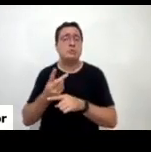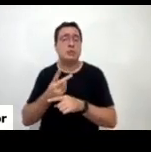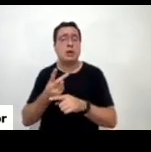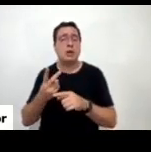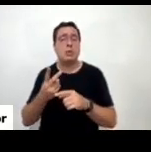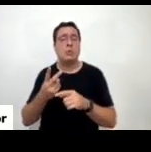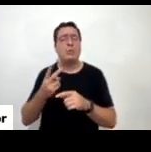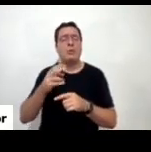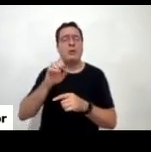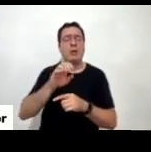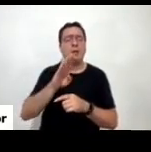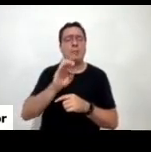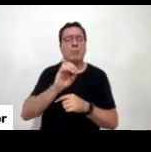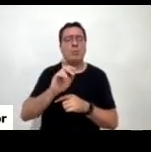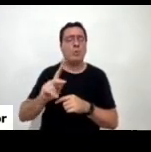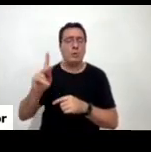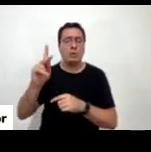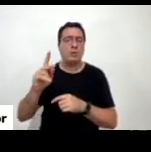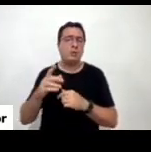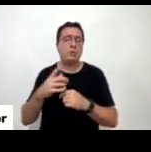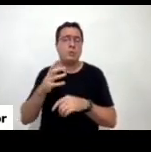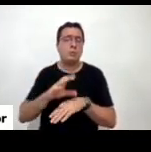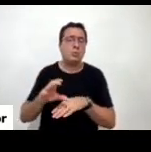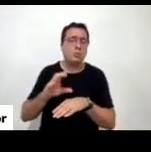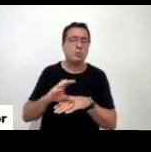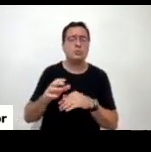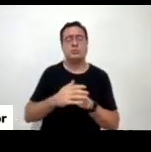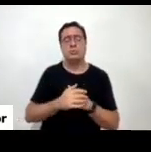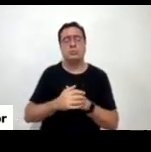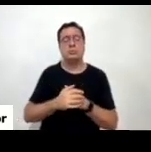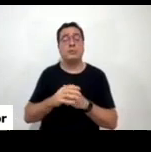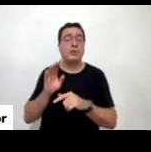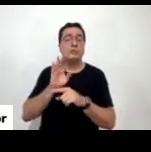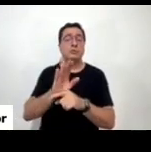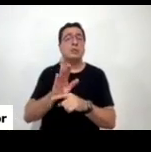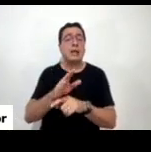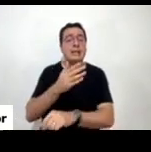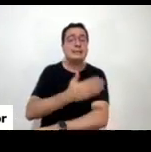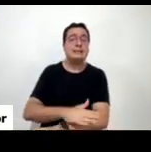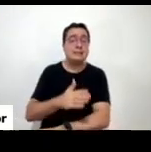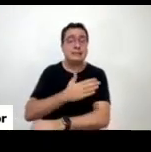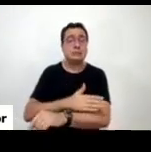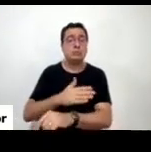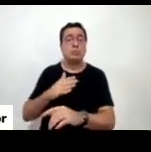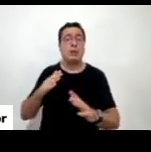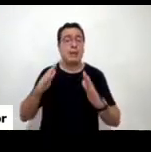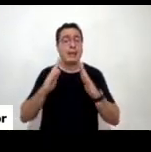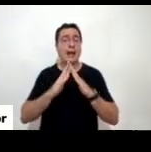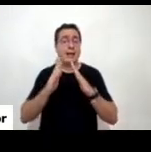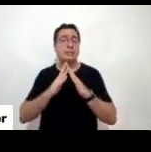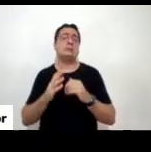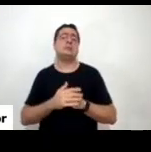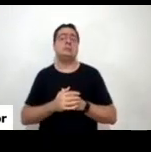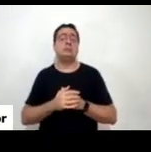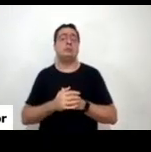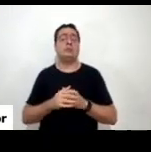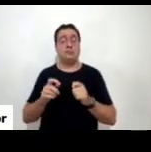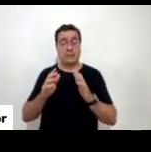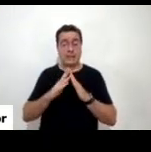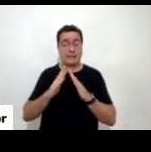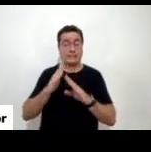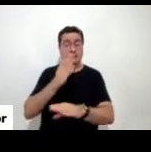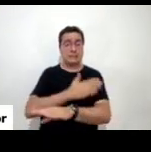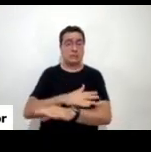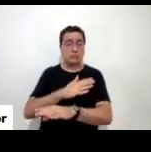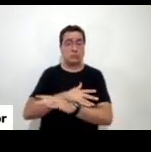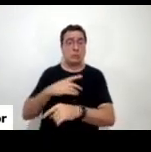e-book, algum curso que vai lhe ajudar a fazer exercício em casa. E quando você faz exercício em casa, aquela sua dor